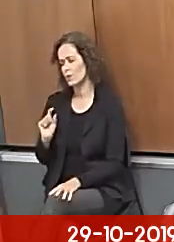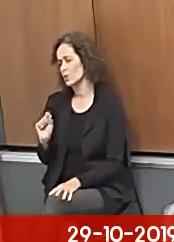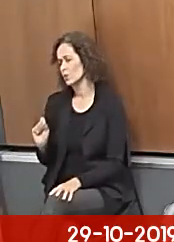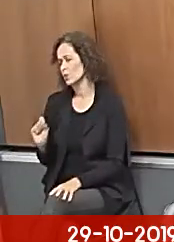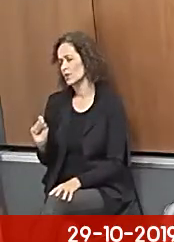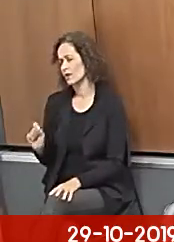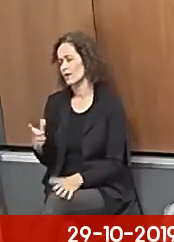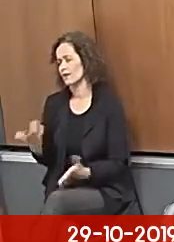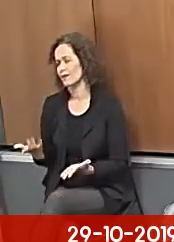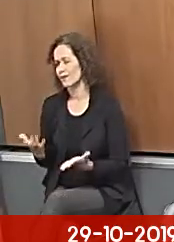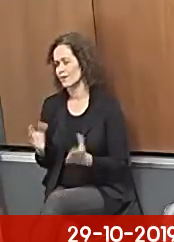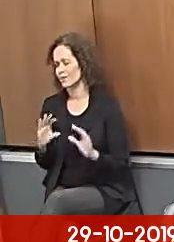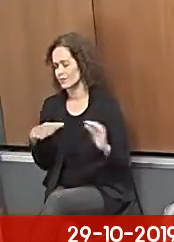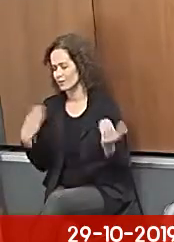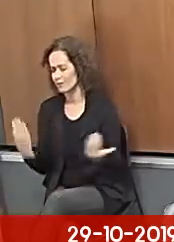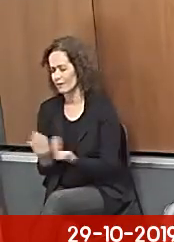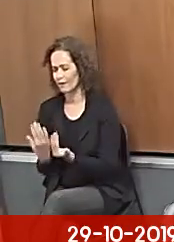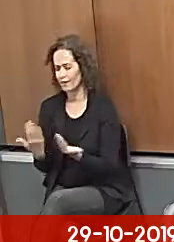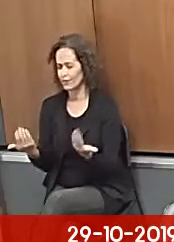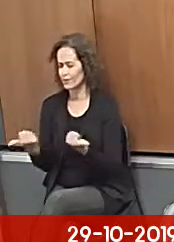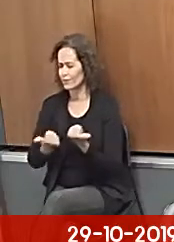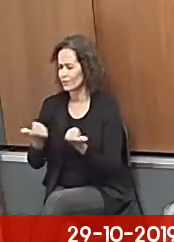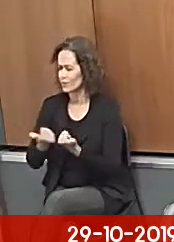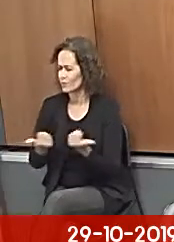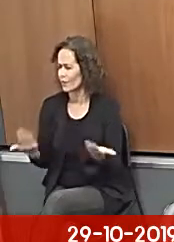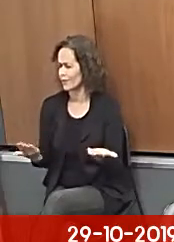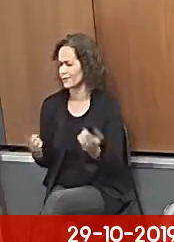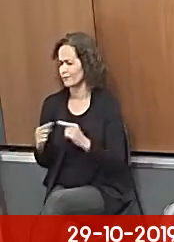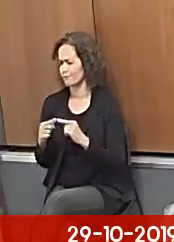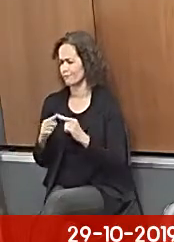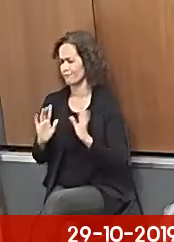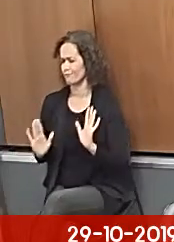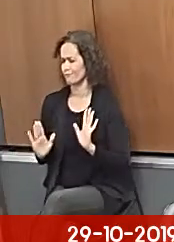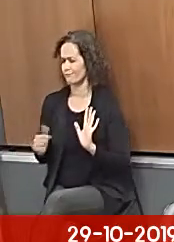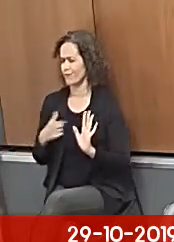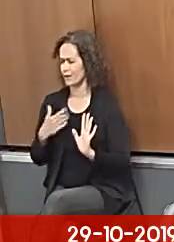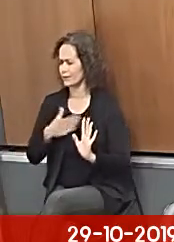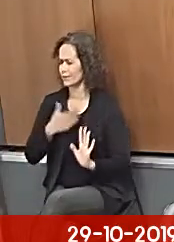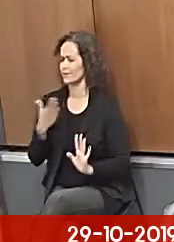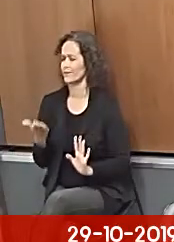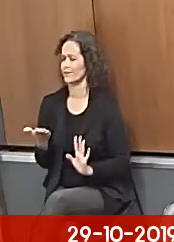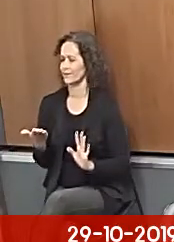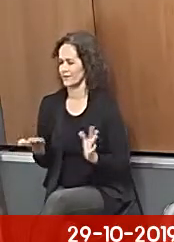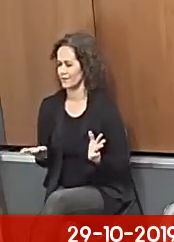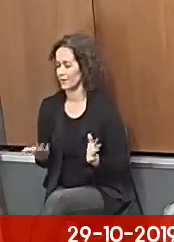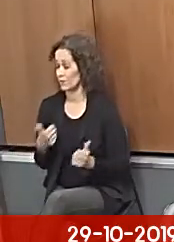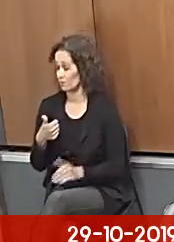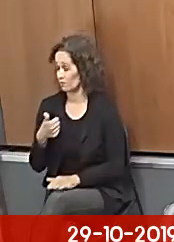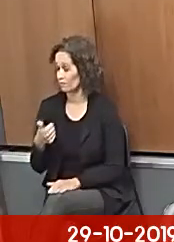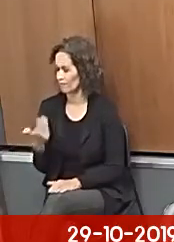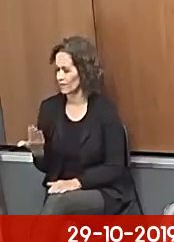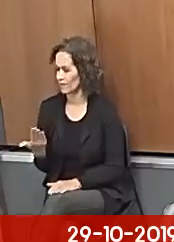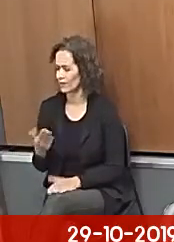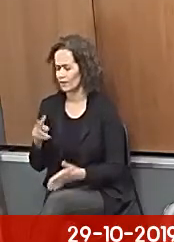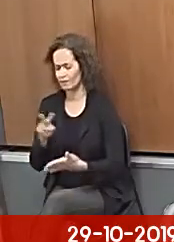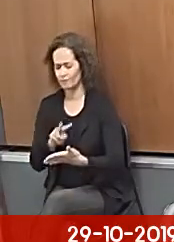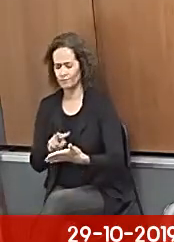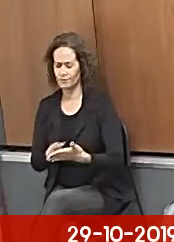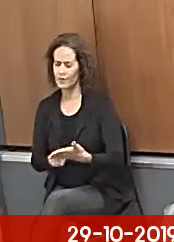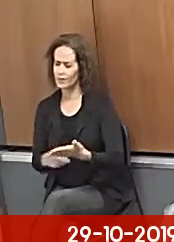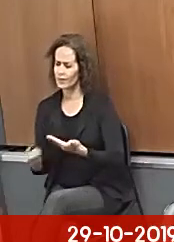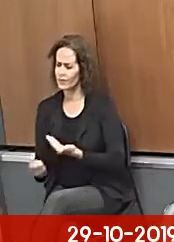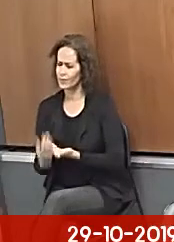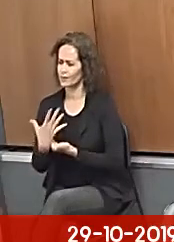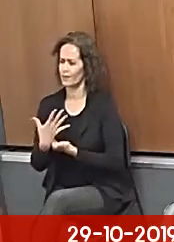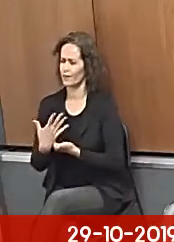futebol tem a ver? E eu me surpreendi positivamente. E até a mensagem dele foi exatamente essa.